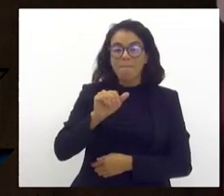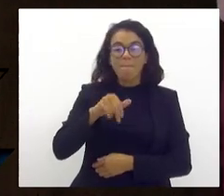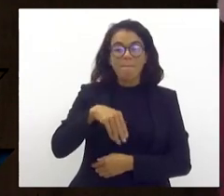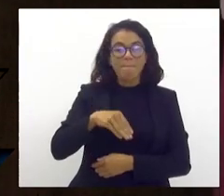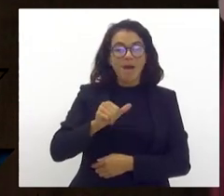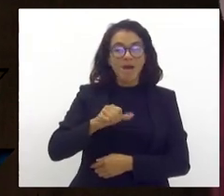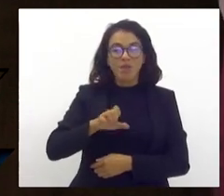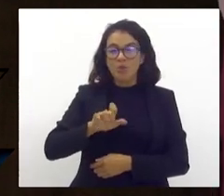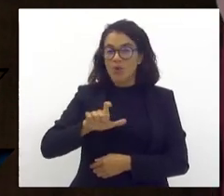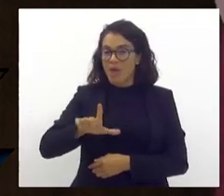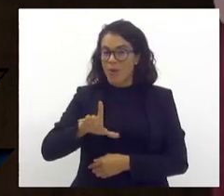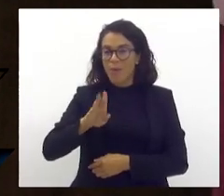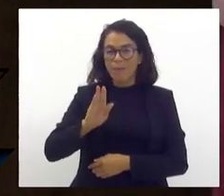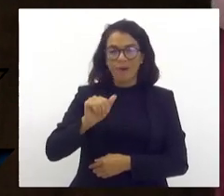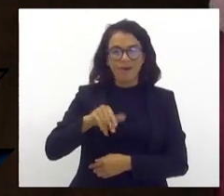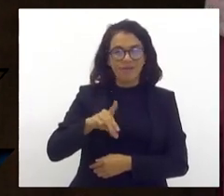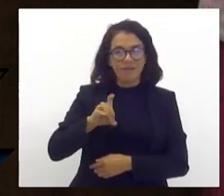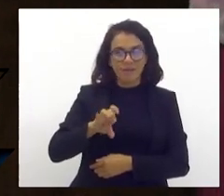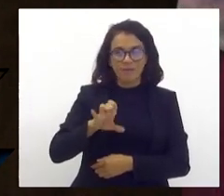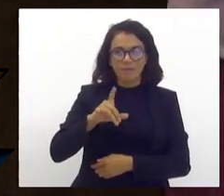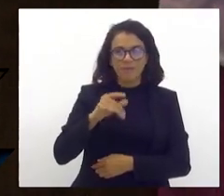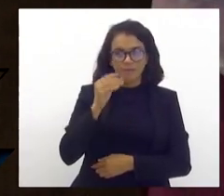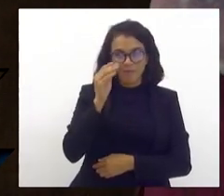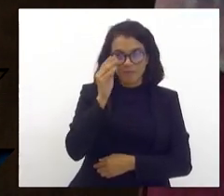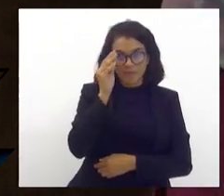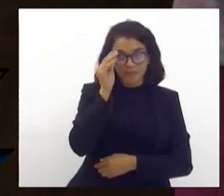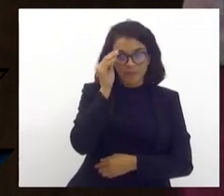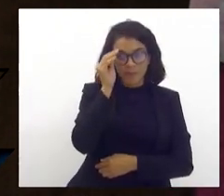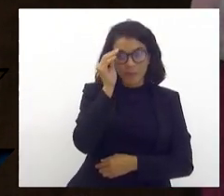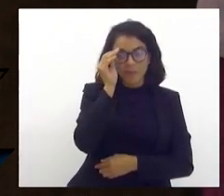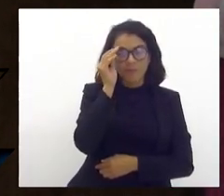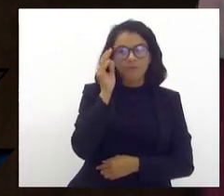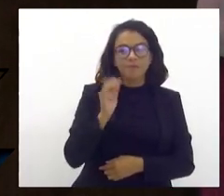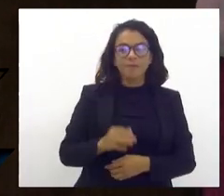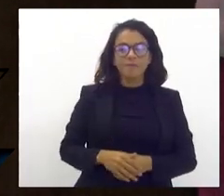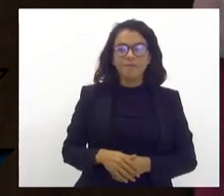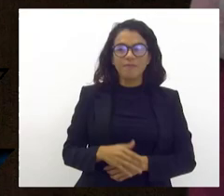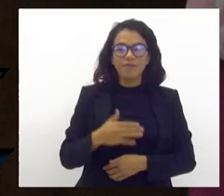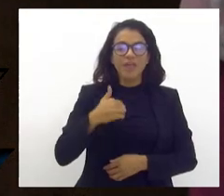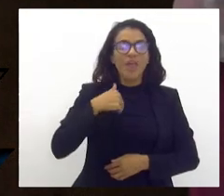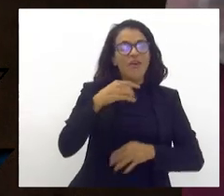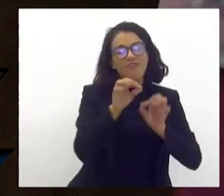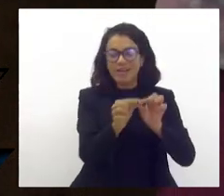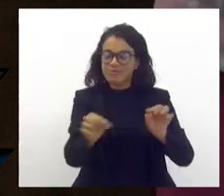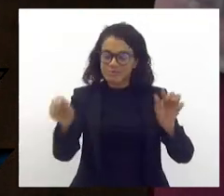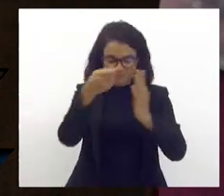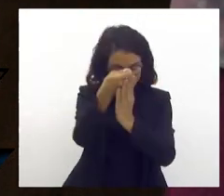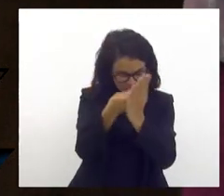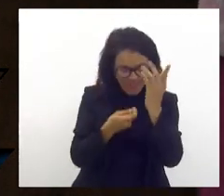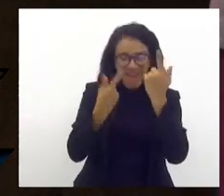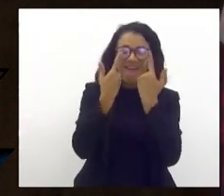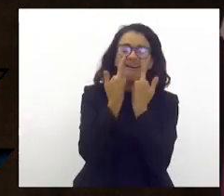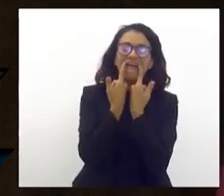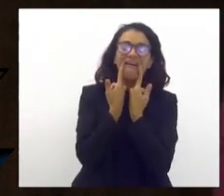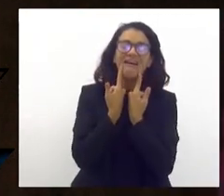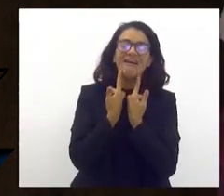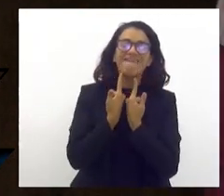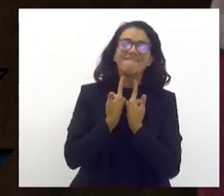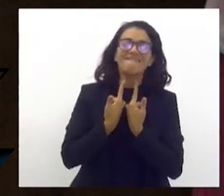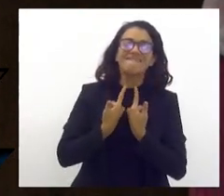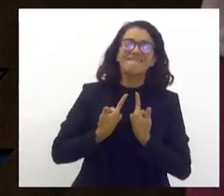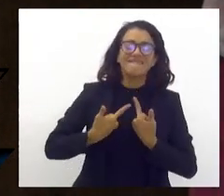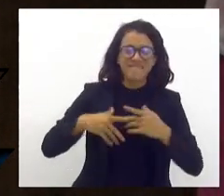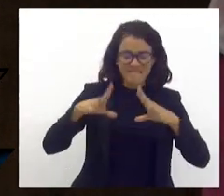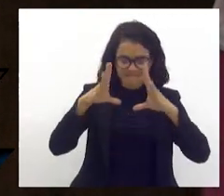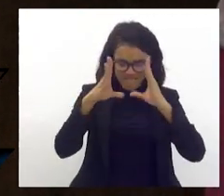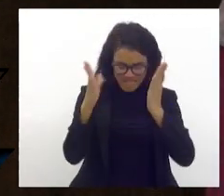dos meus poetas favoritos, que é o Desencanto sobre o Fazer Literário. Eu faço versos como quem chora de desalento, de desencanto.